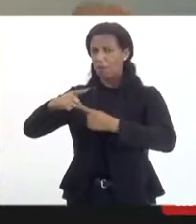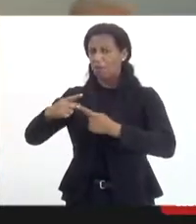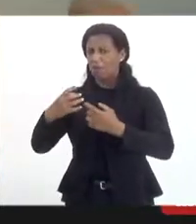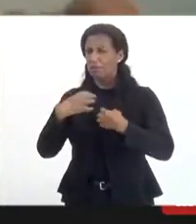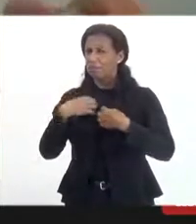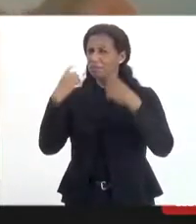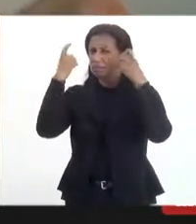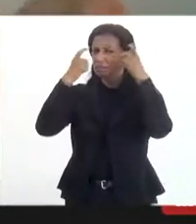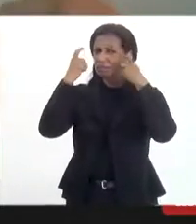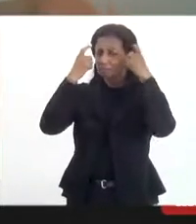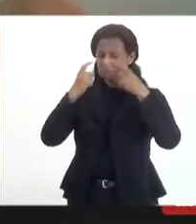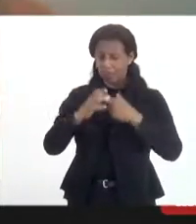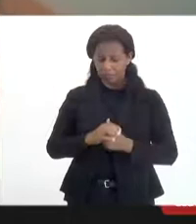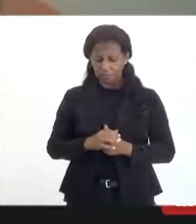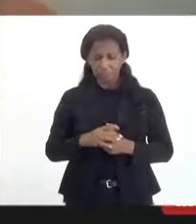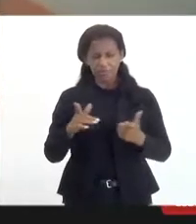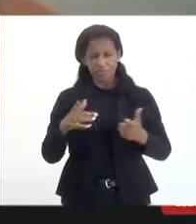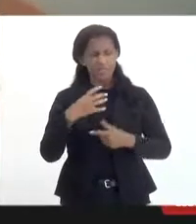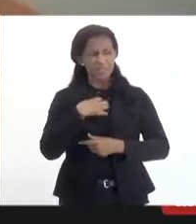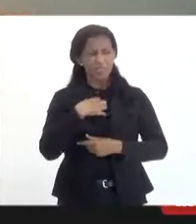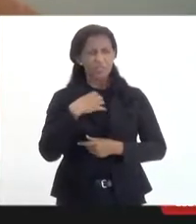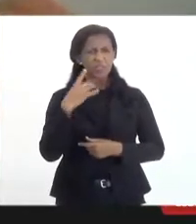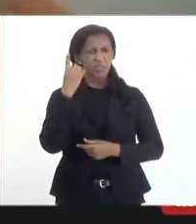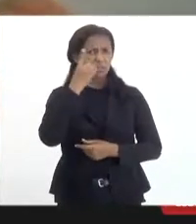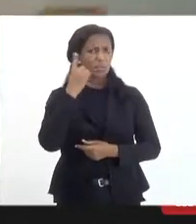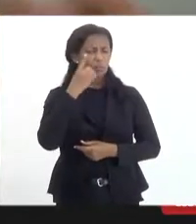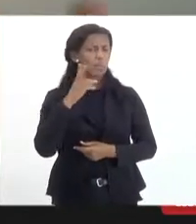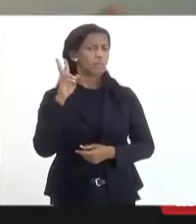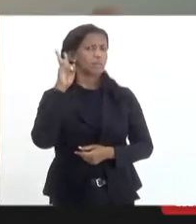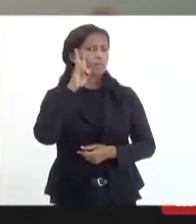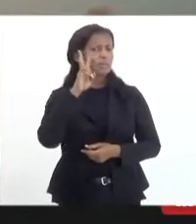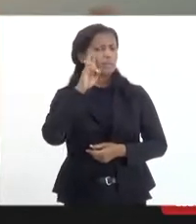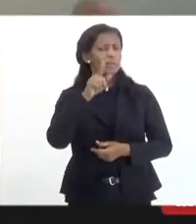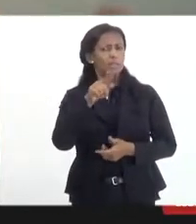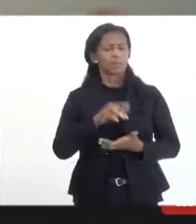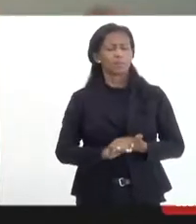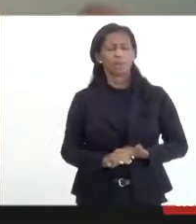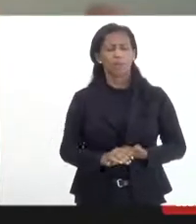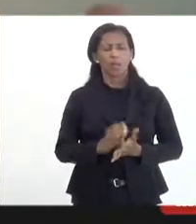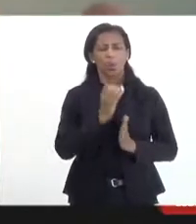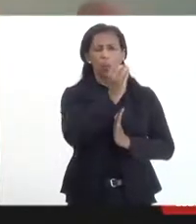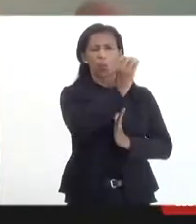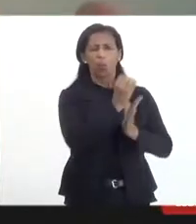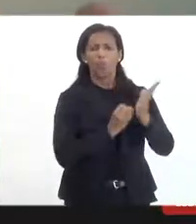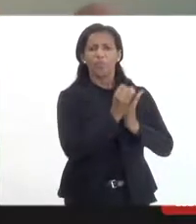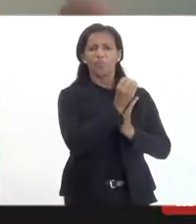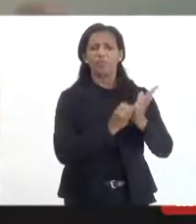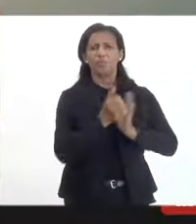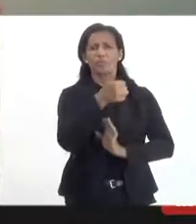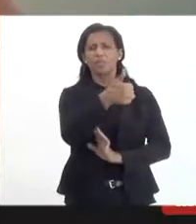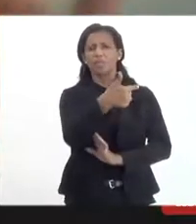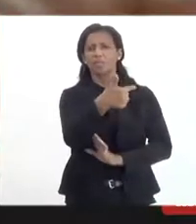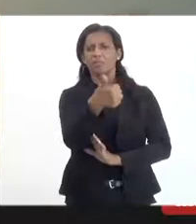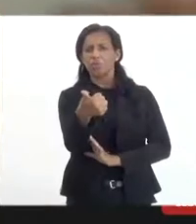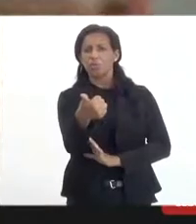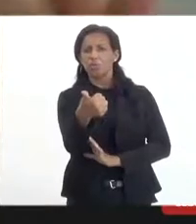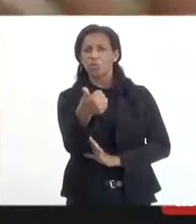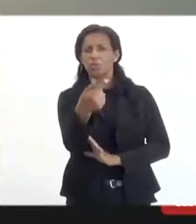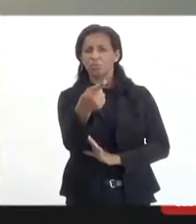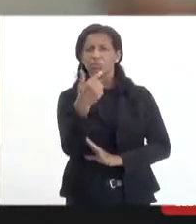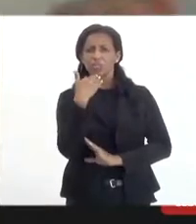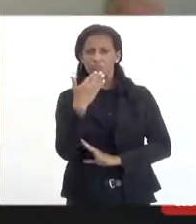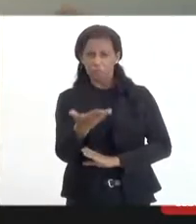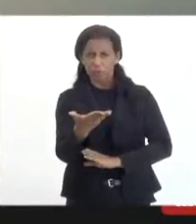E nesse intuito, deputados, também queria assim ressaltar a resposta do ofício 121 que vocês nos pediram,